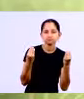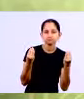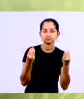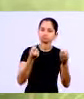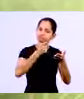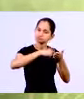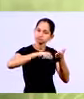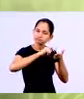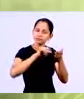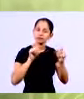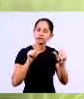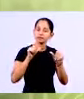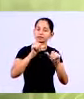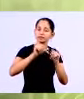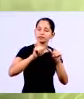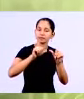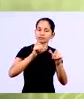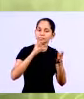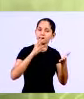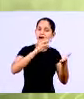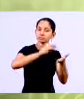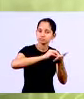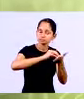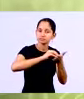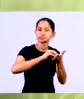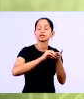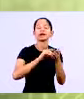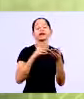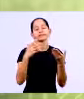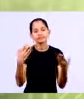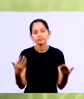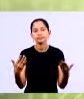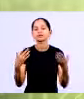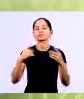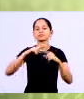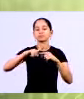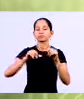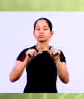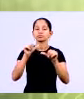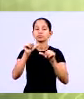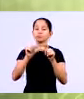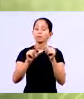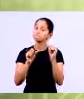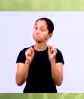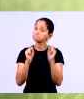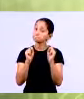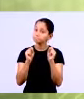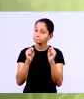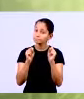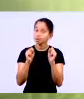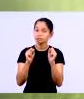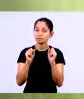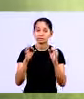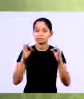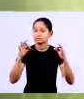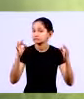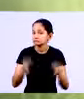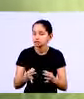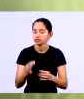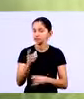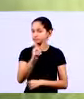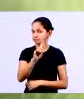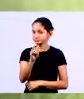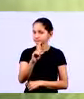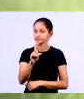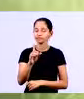que as pessoas vão falando e depois surgem as mudanças, pode ser, isso ninguém está dizendo que